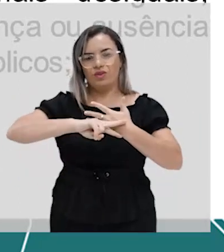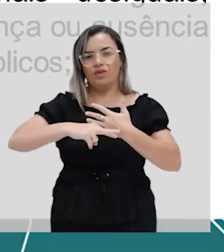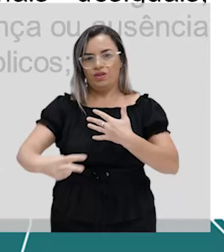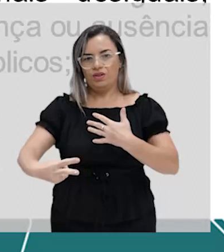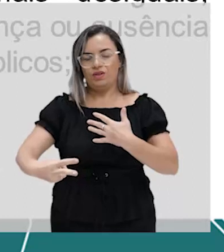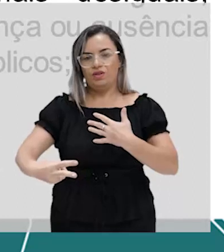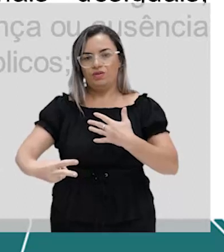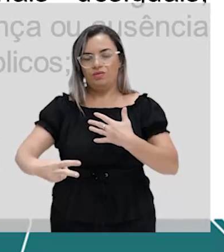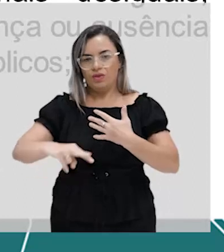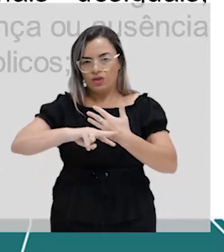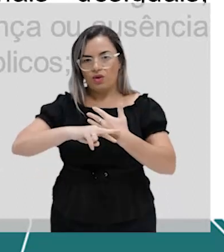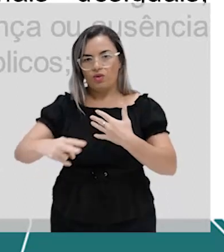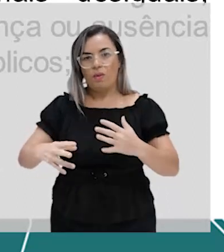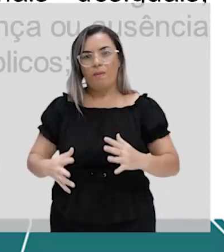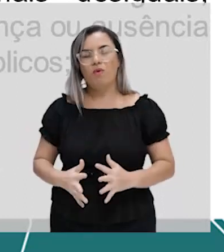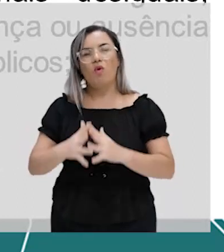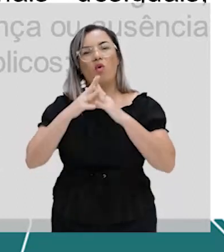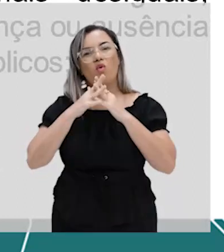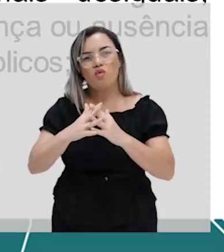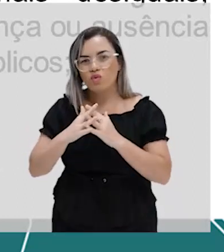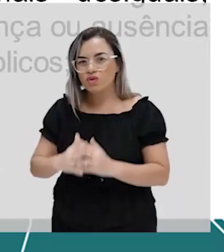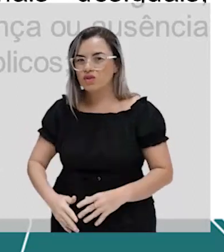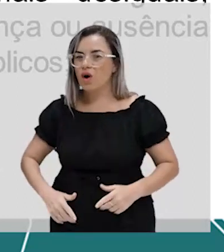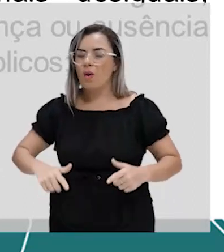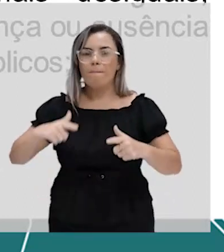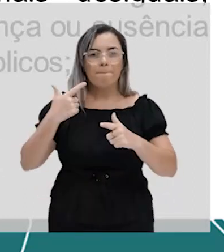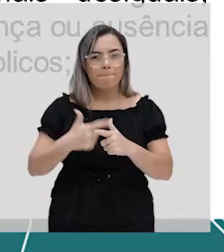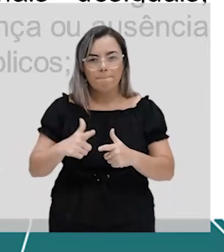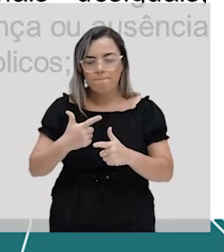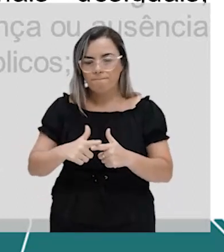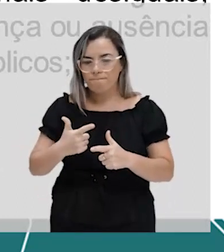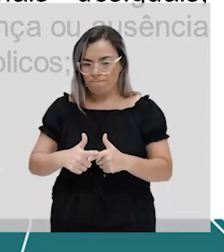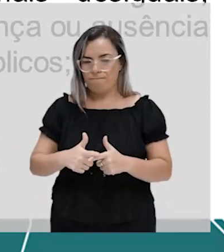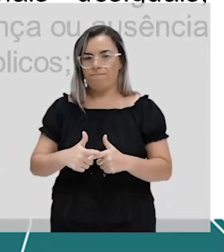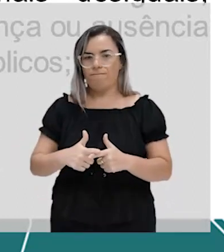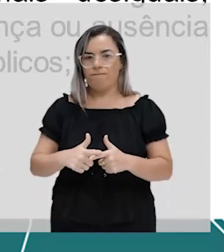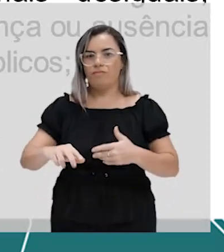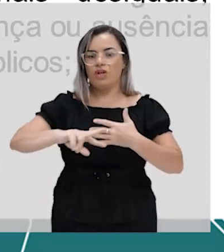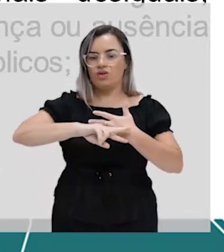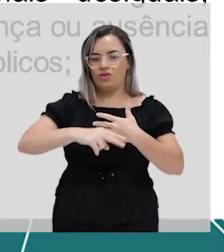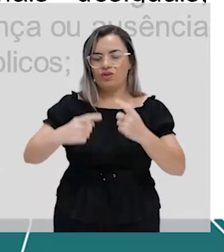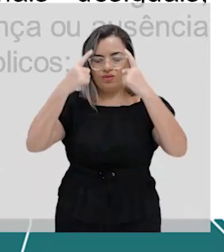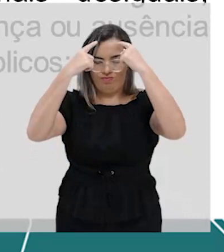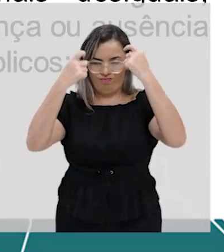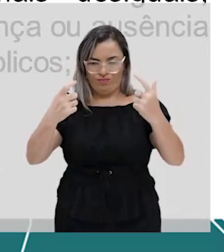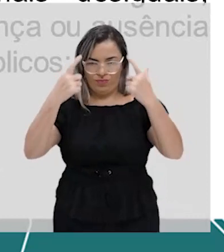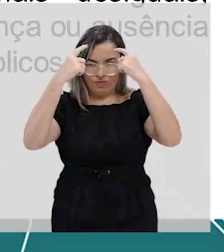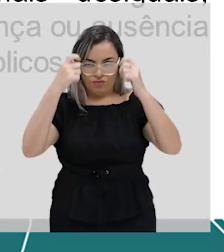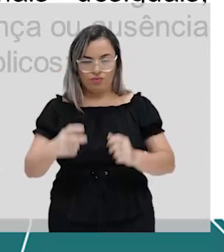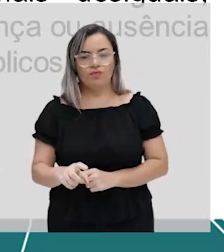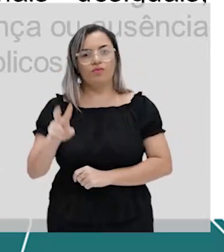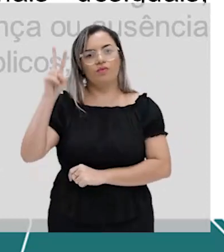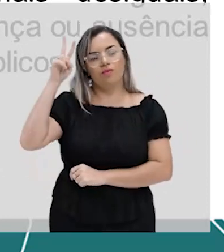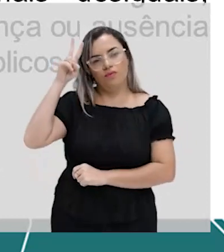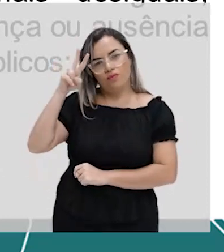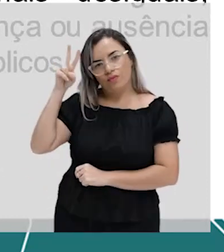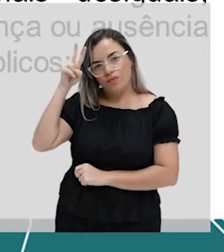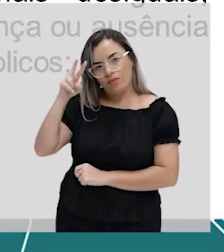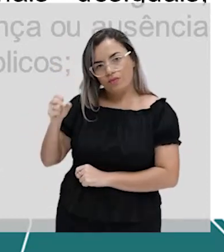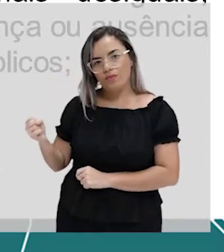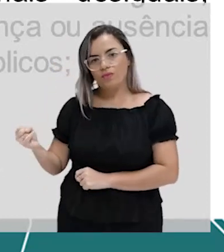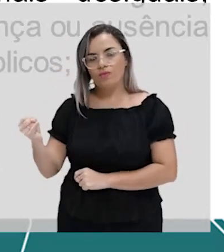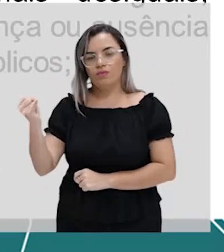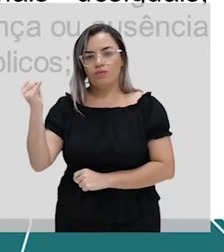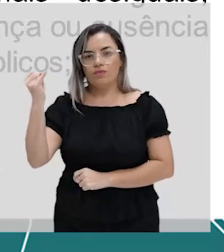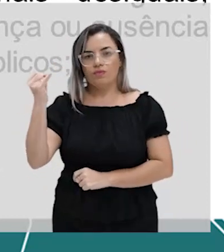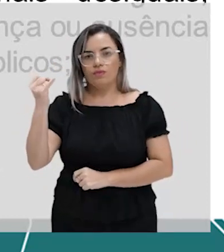ter o choque, é tu ter o conflito. E isso vai se repercutir na violência, galera, tá certo? Lembra uma coisa muito